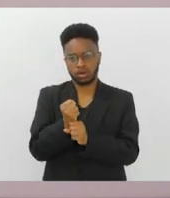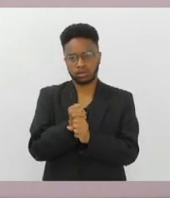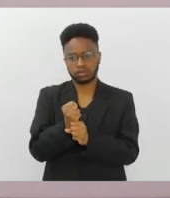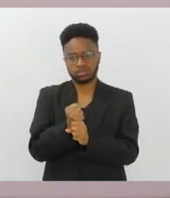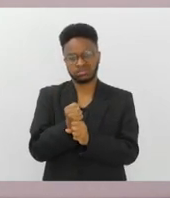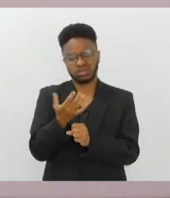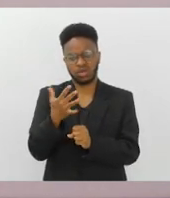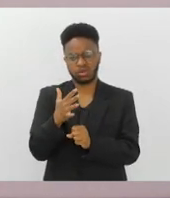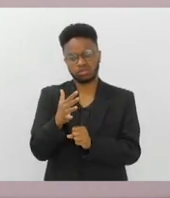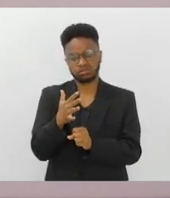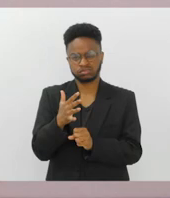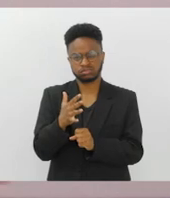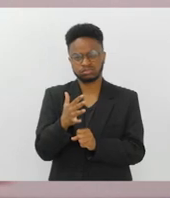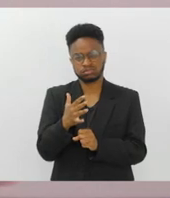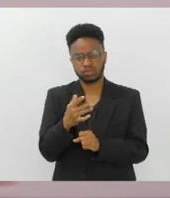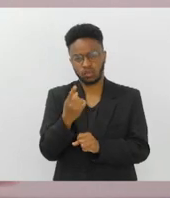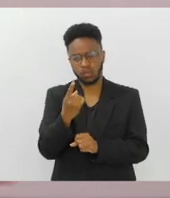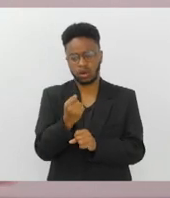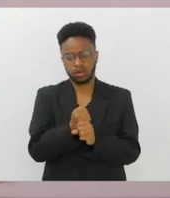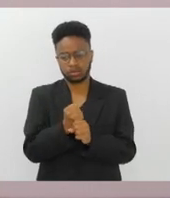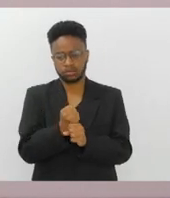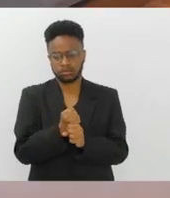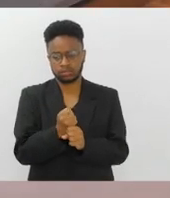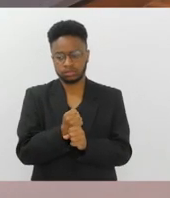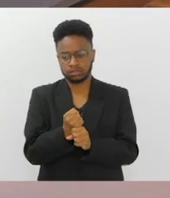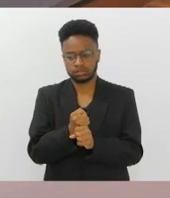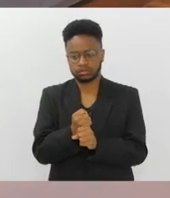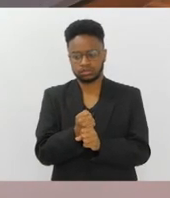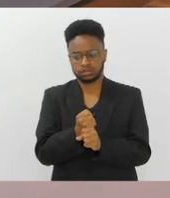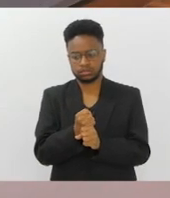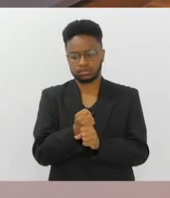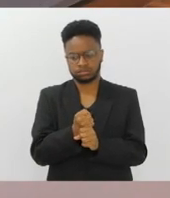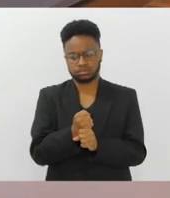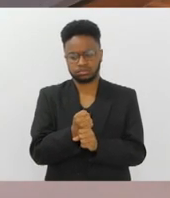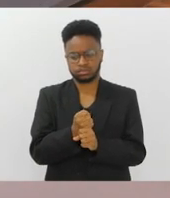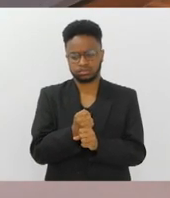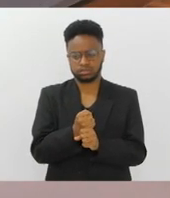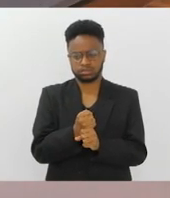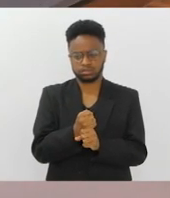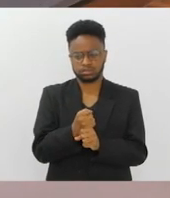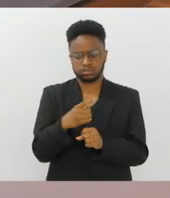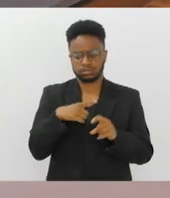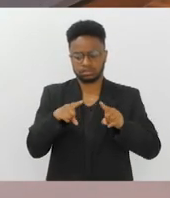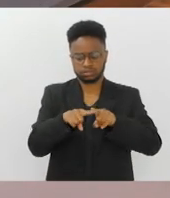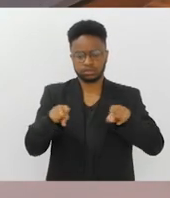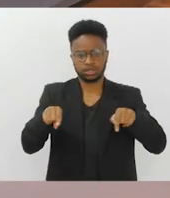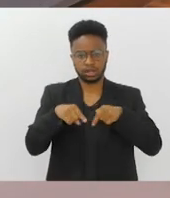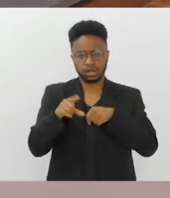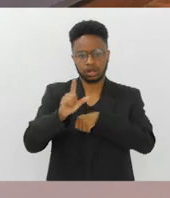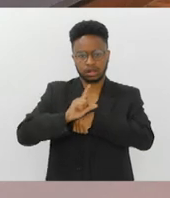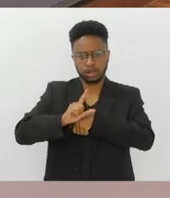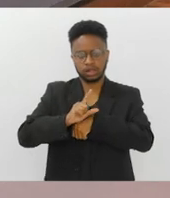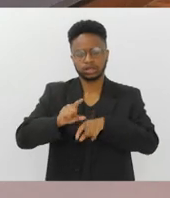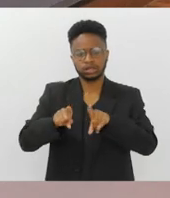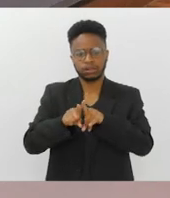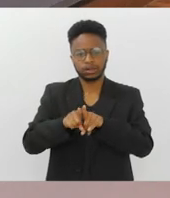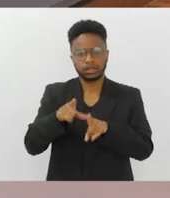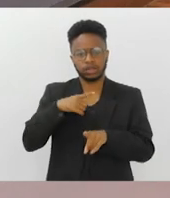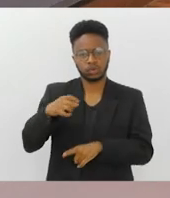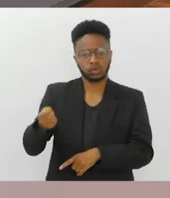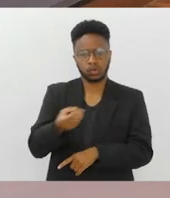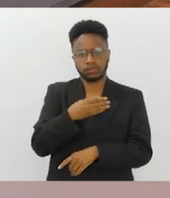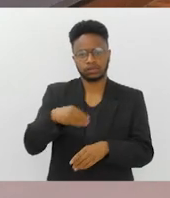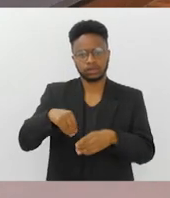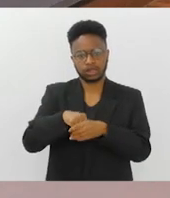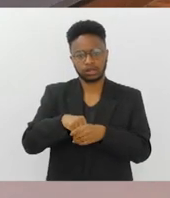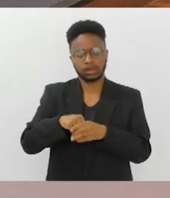alguns meses, a Sala Lilás, que também foi uma novidade dentro de uma casa legislativa em todo o